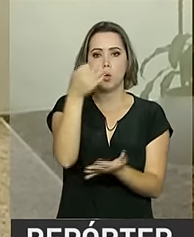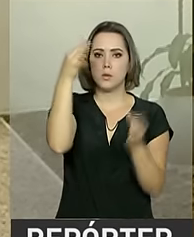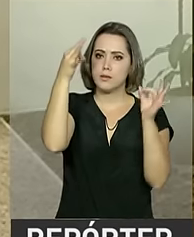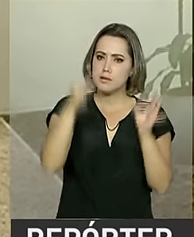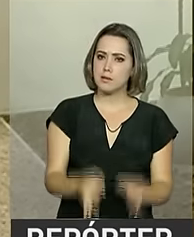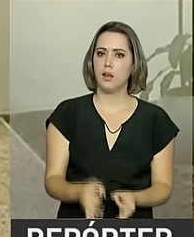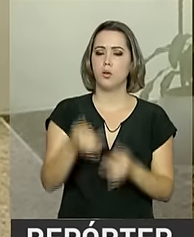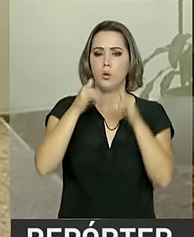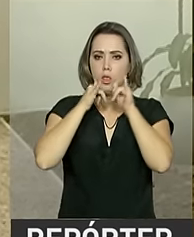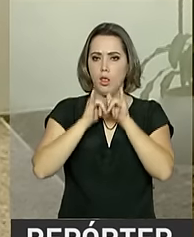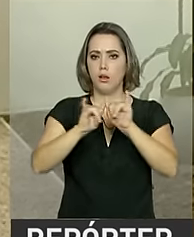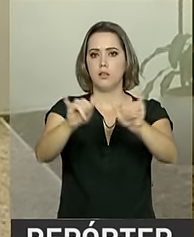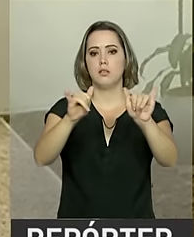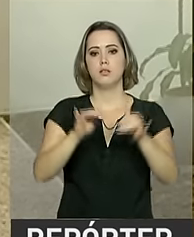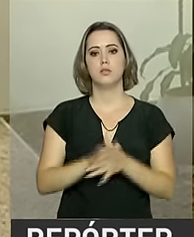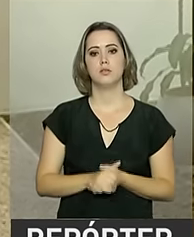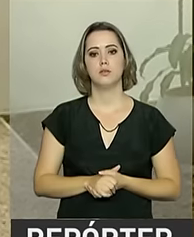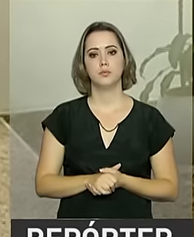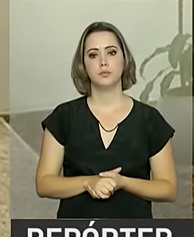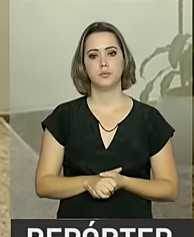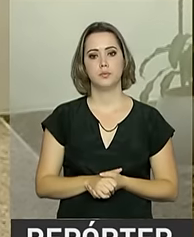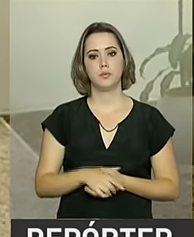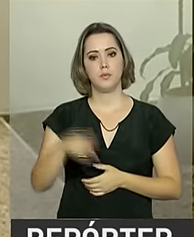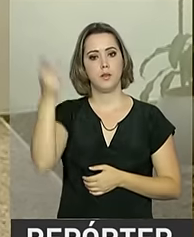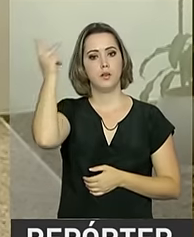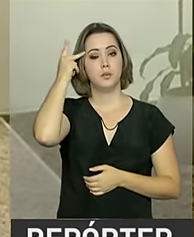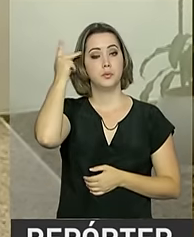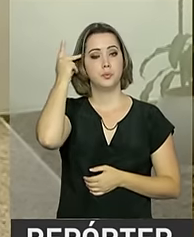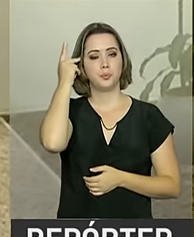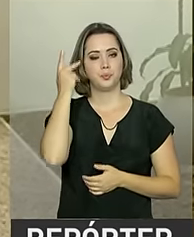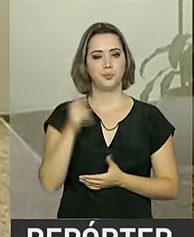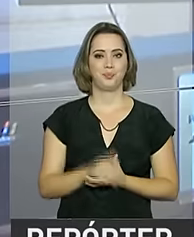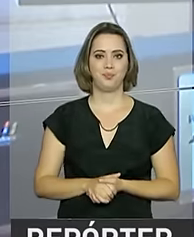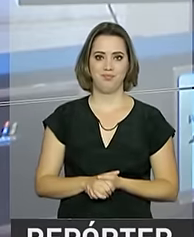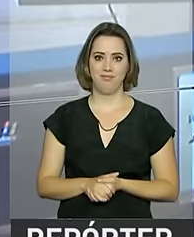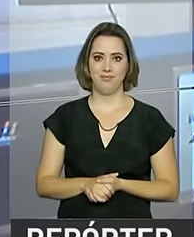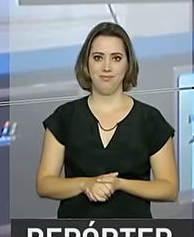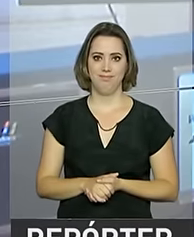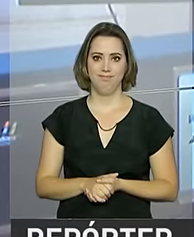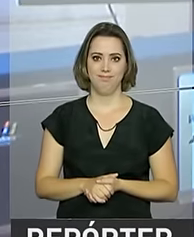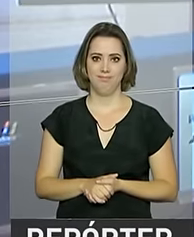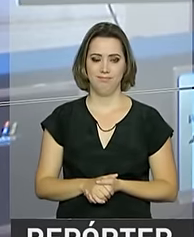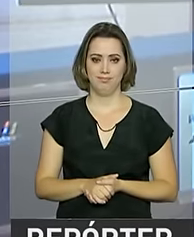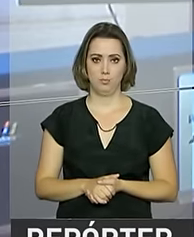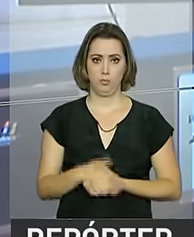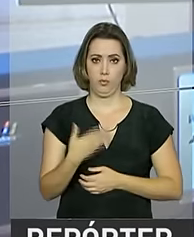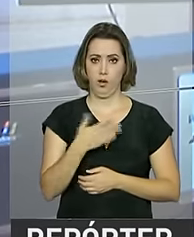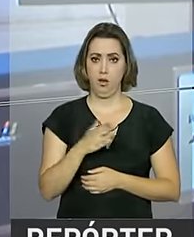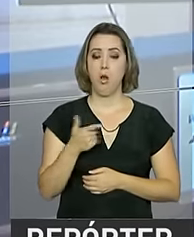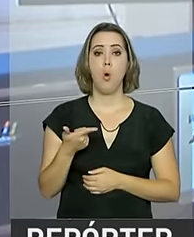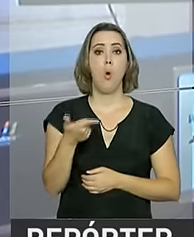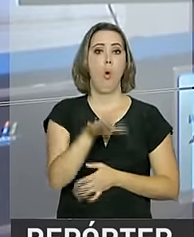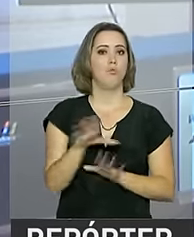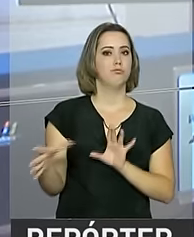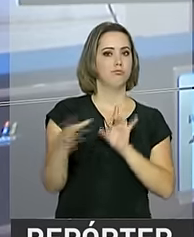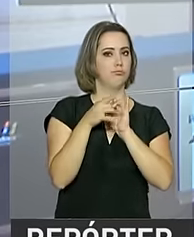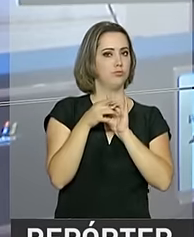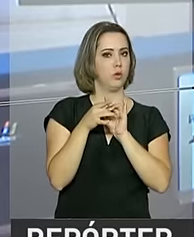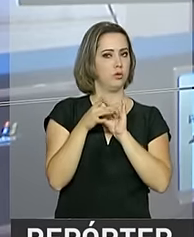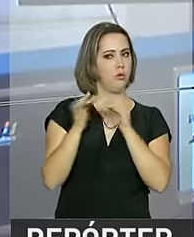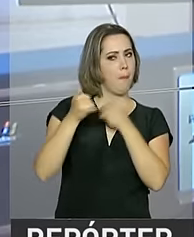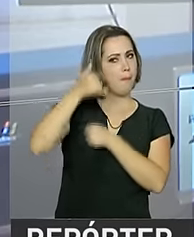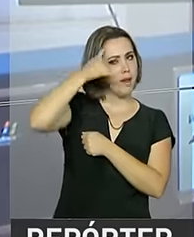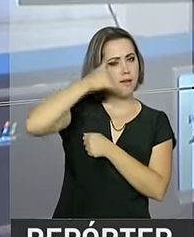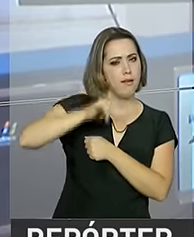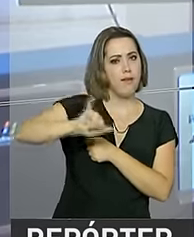de adaptar o consumo como bem entender de São Paulo José Luiz Filho mais um aliado no combate ao aeds